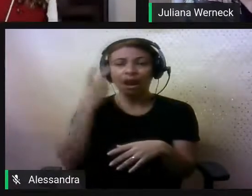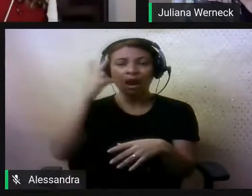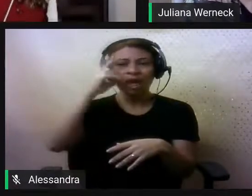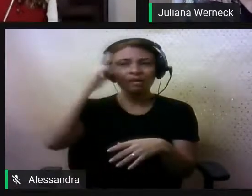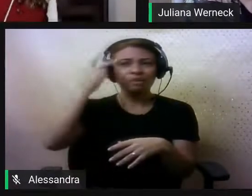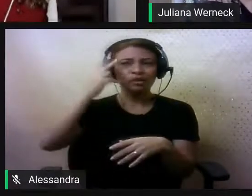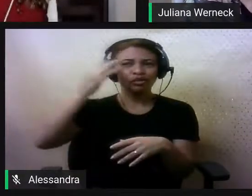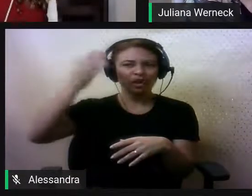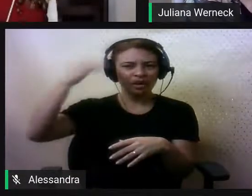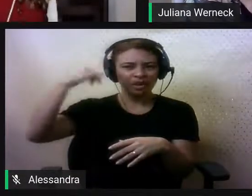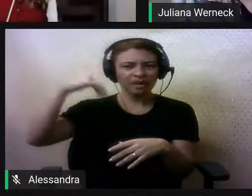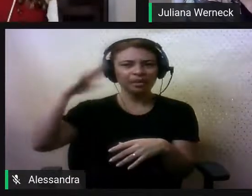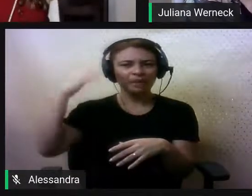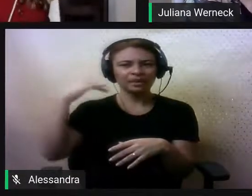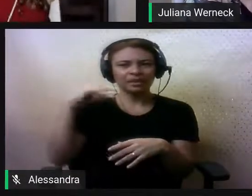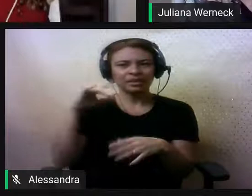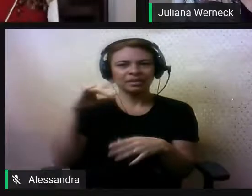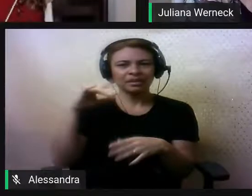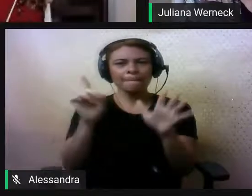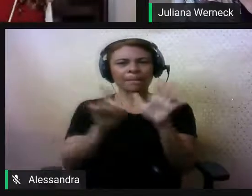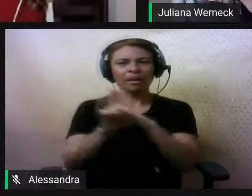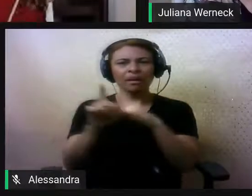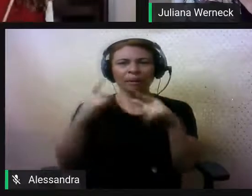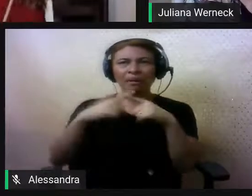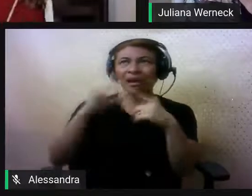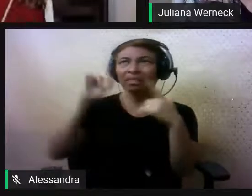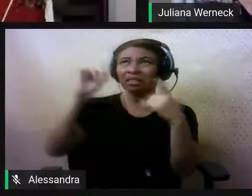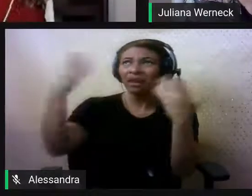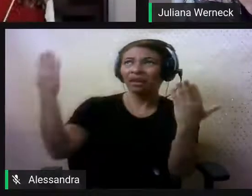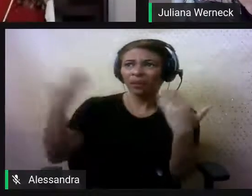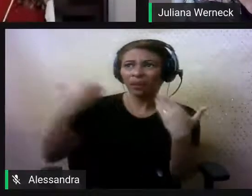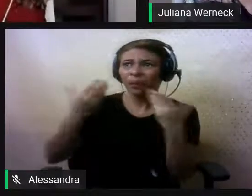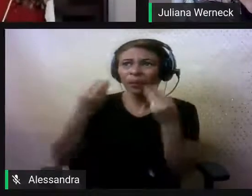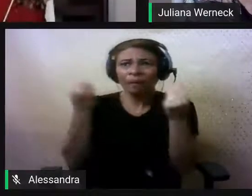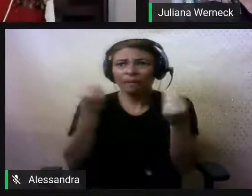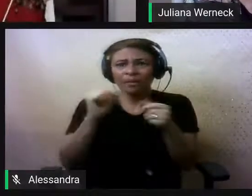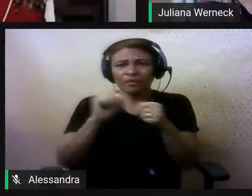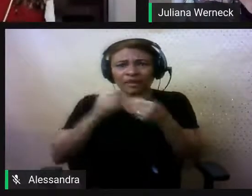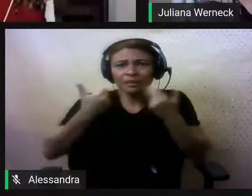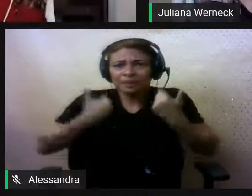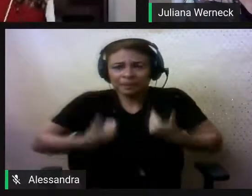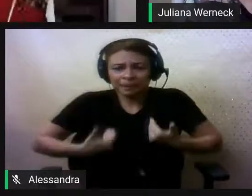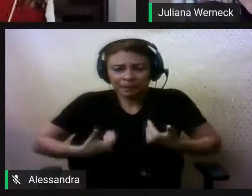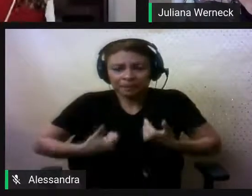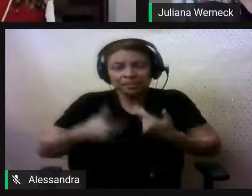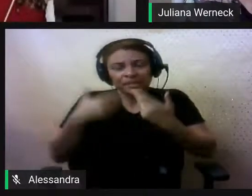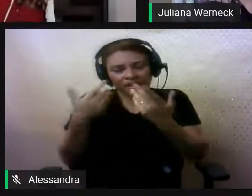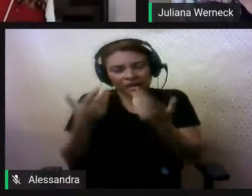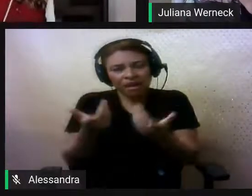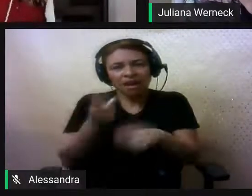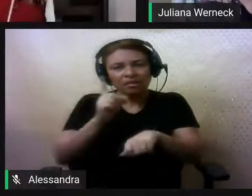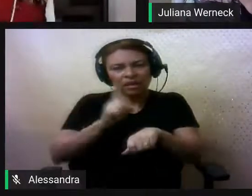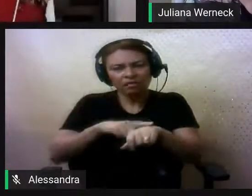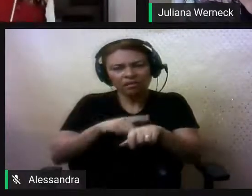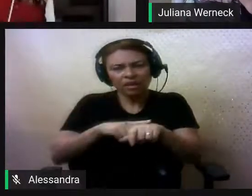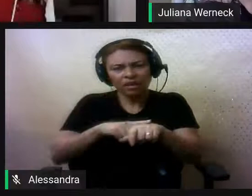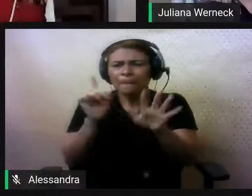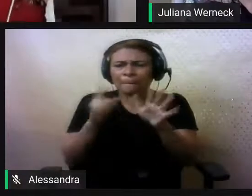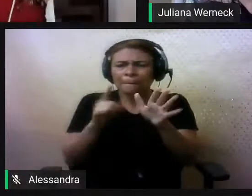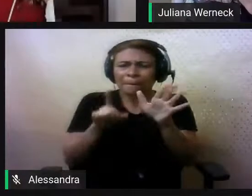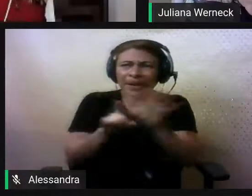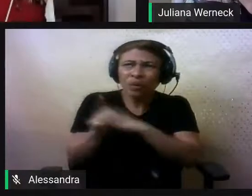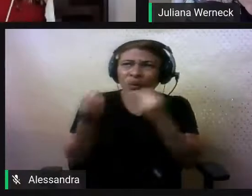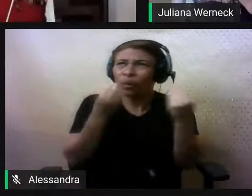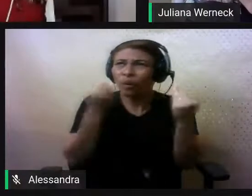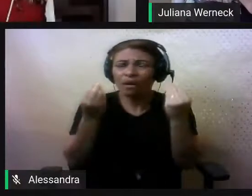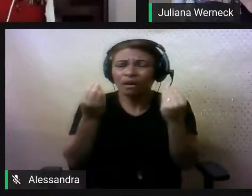culpar, hoje eu não vou perguntar por que Deus fez isso comigo. É óbvio que eu tive esse momento, entendeu? De questionar, porque realmente as coisas não